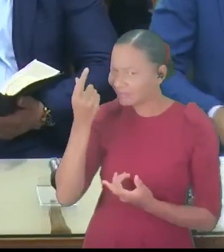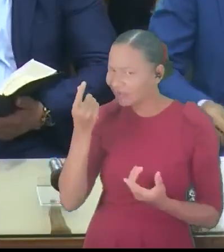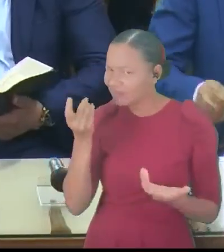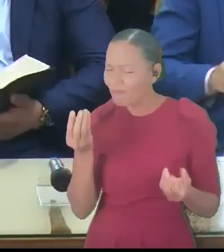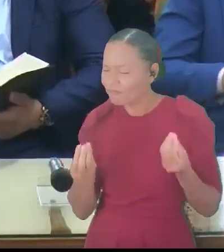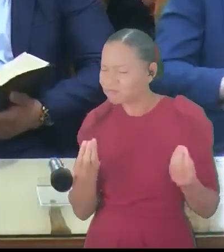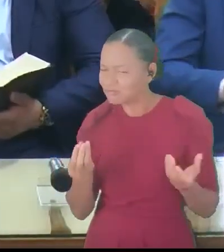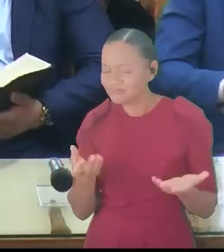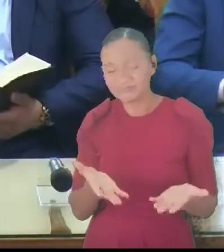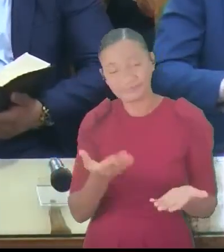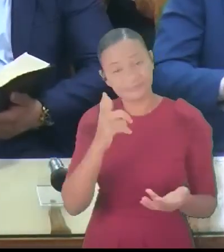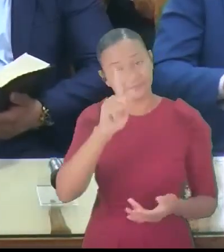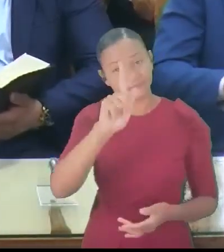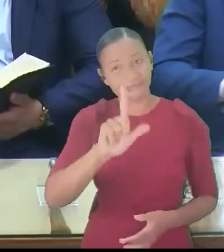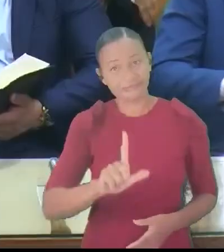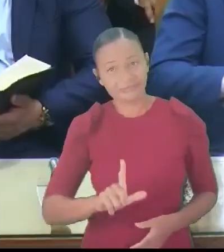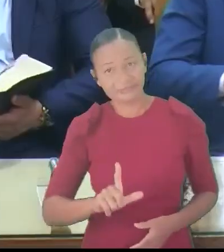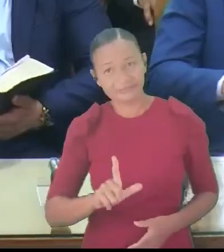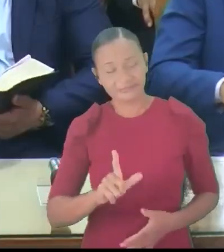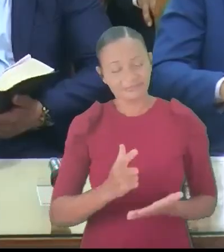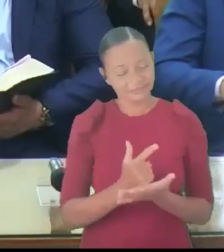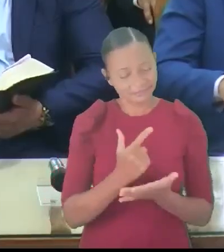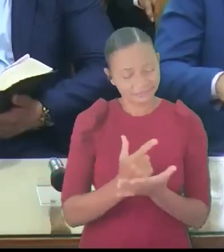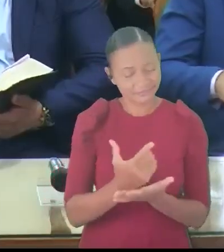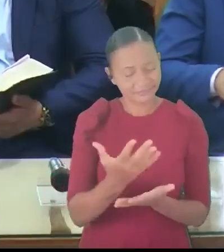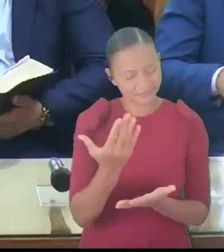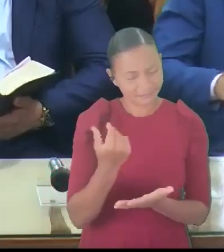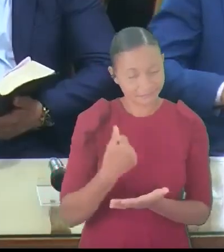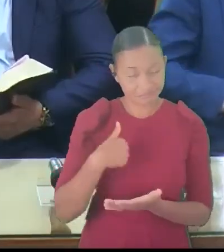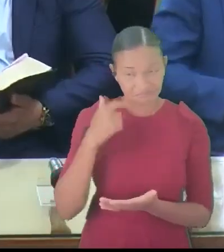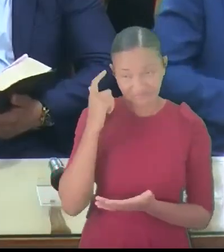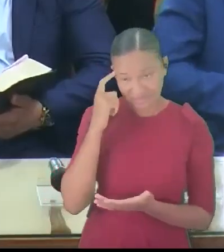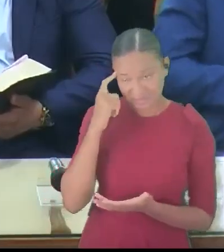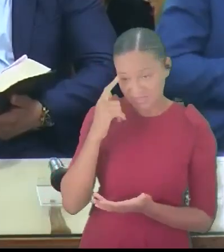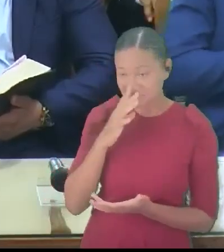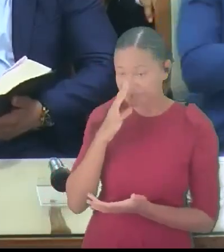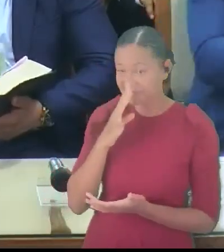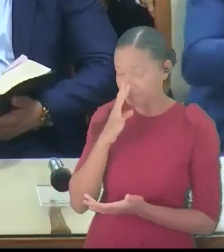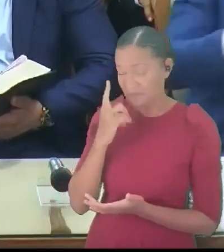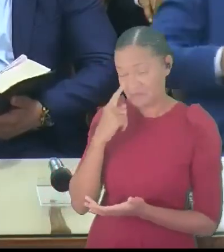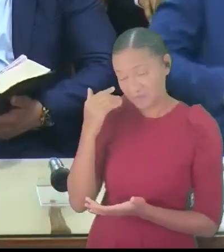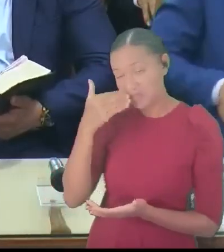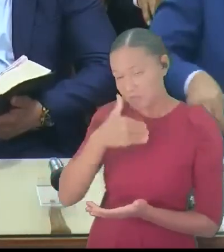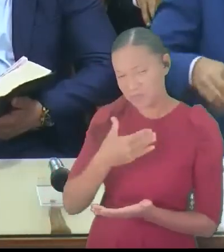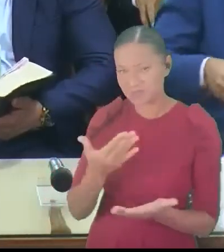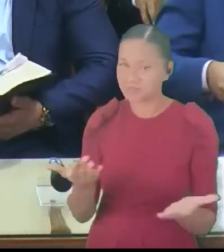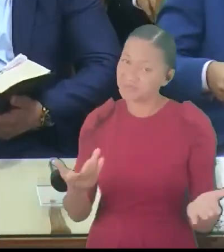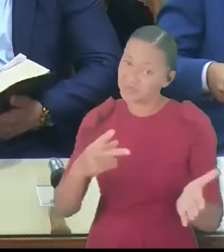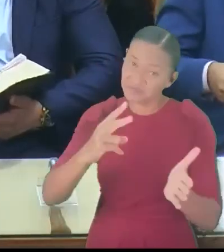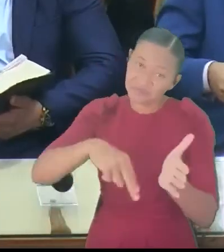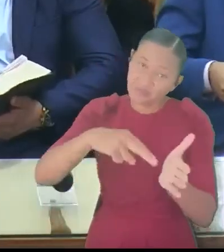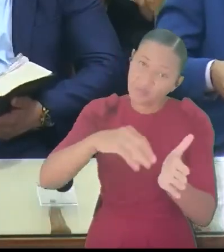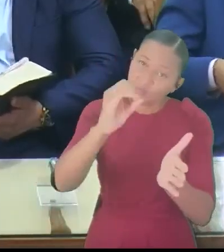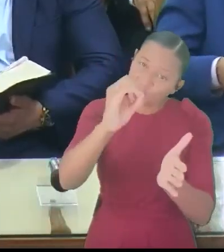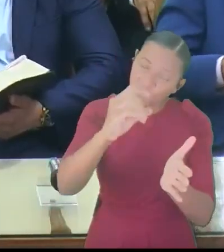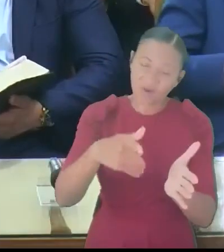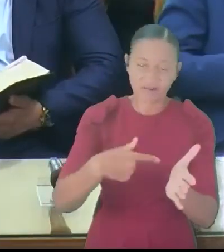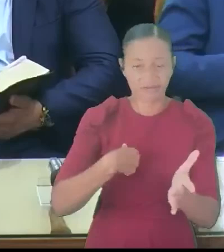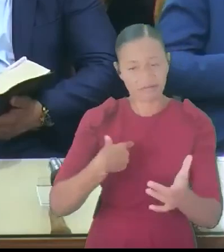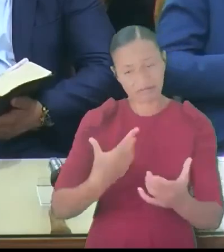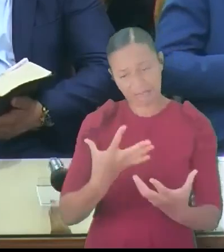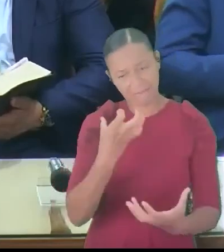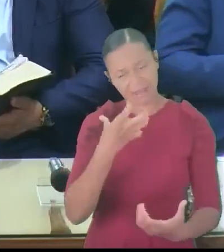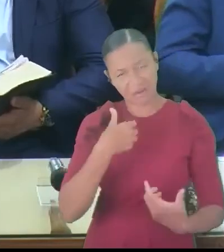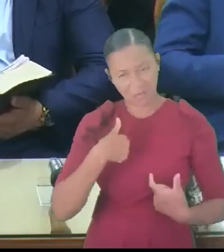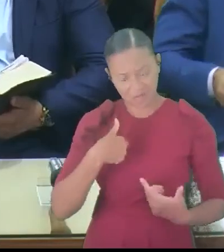Gálatas. Vamos para Gálatas. Se é da minha cabeça, você vai ver agora. Você não lê Bíblia e quer brigar com quem